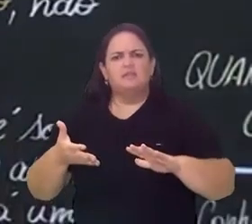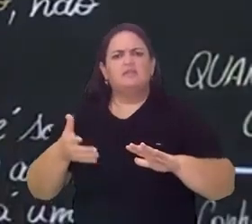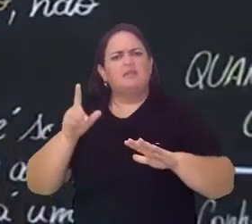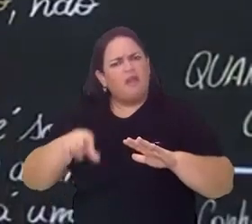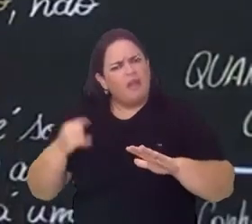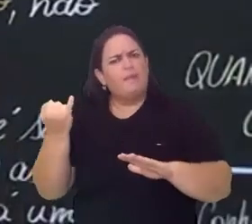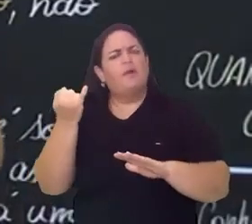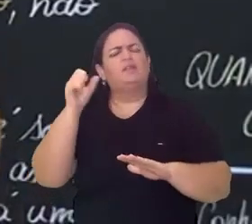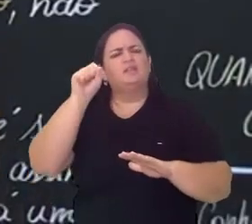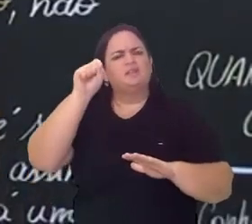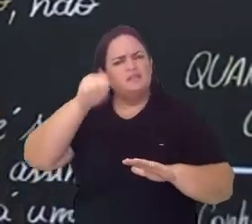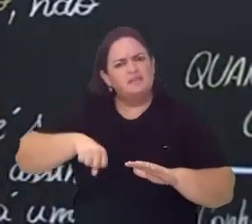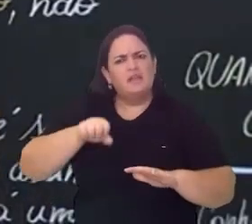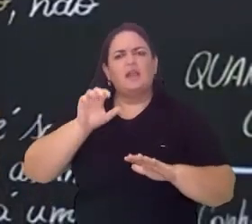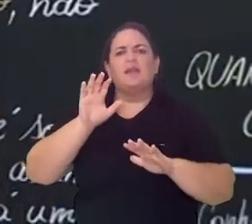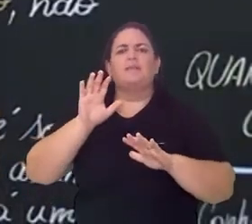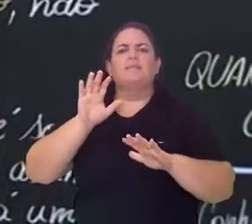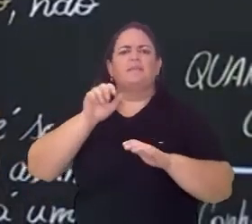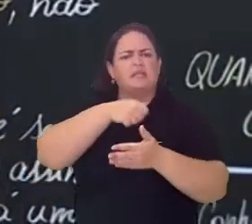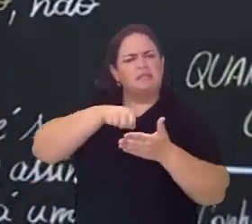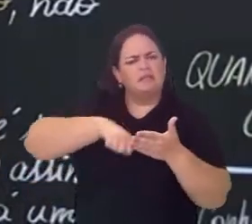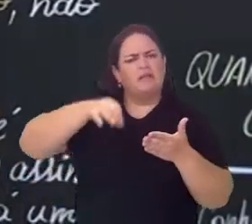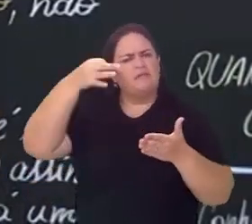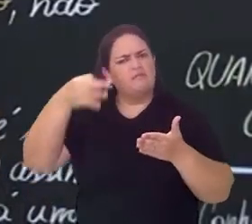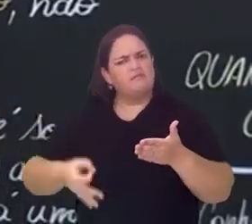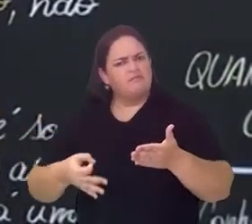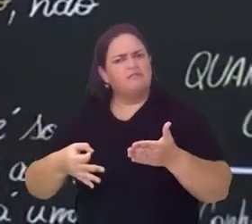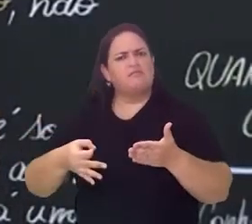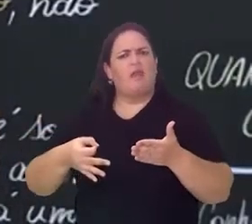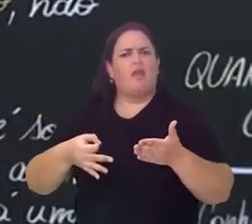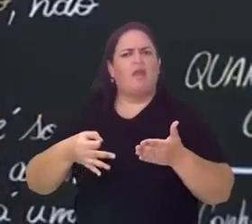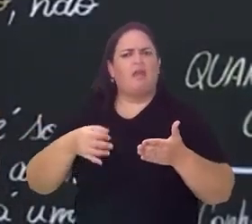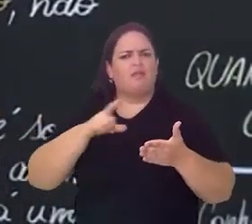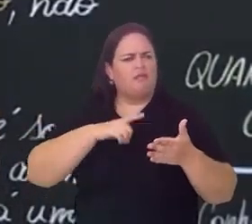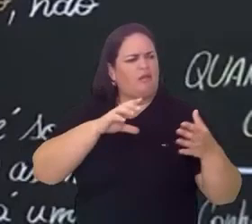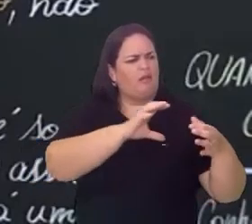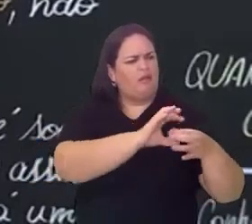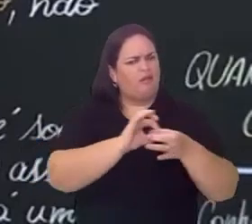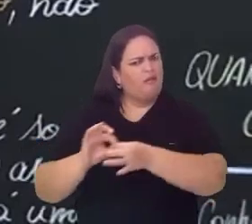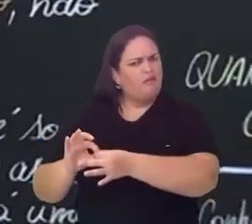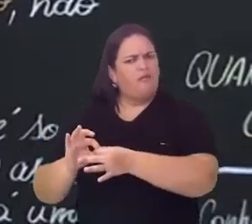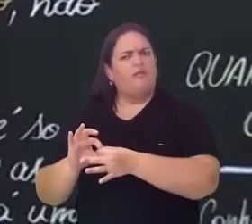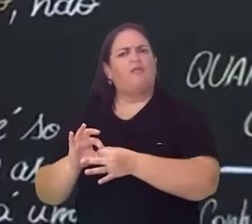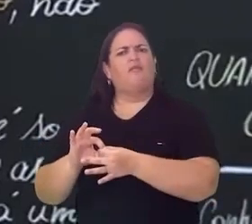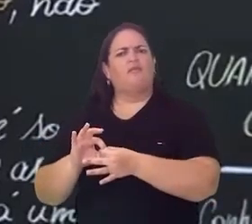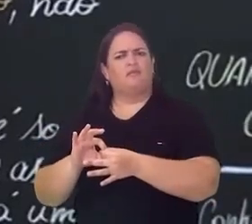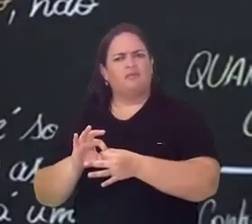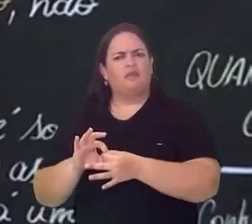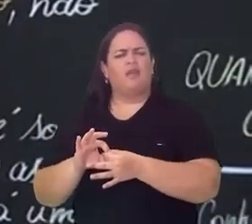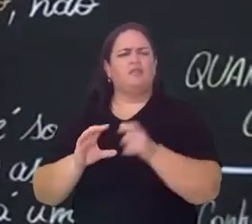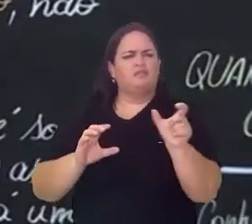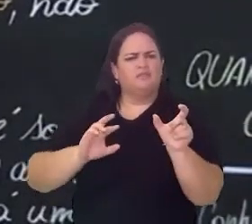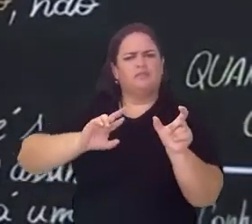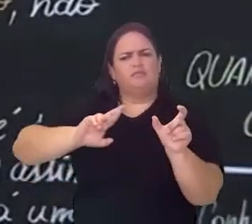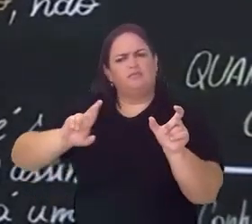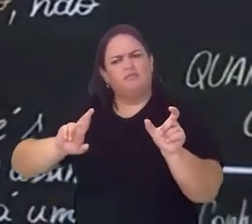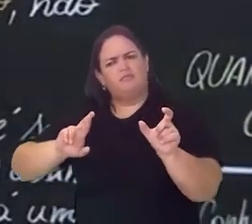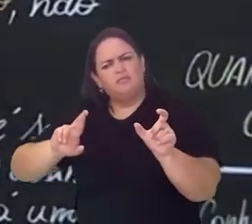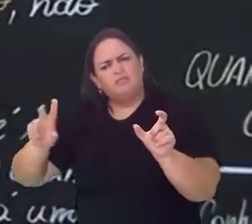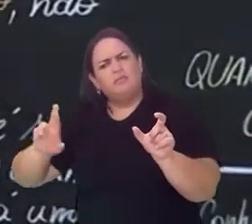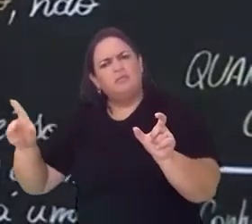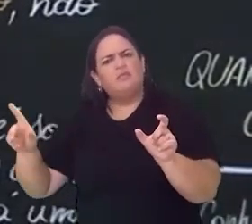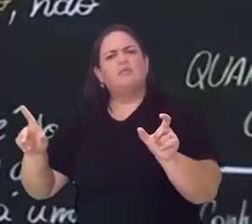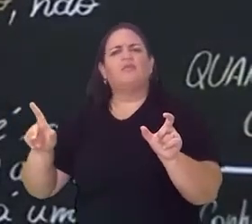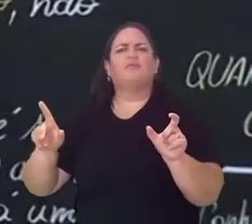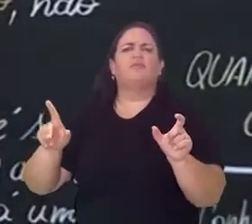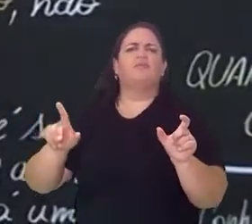para conseguir escrever de uma forma correta, de uma forma adequada ao contexto, utilizar a variedade necessária àquela situação, né? Caso seja uma variedade